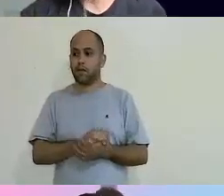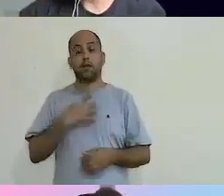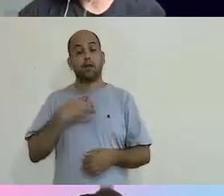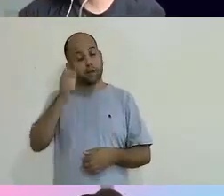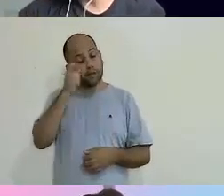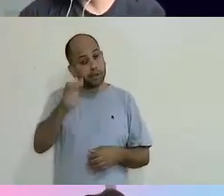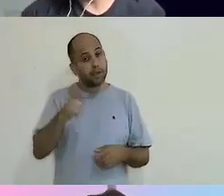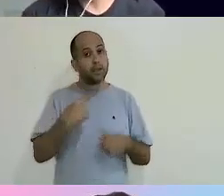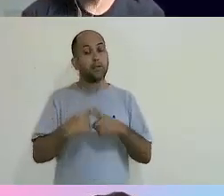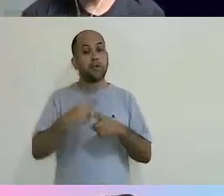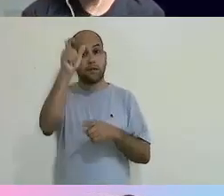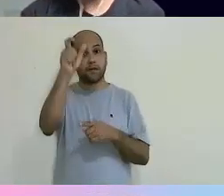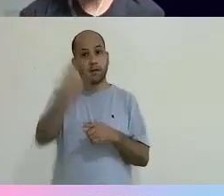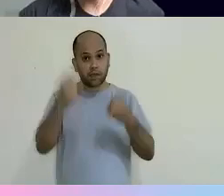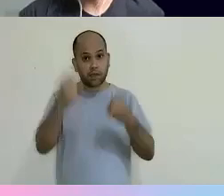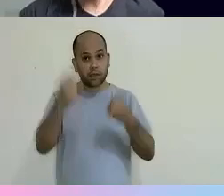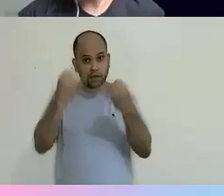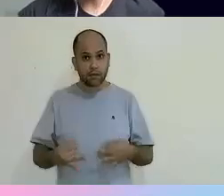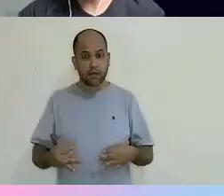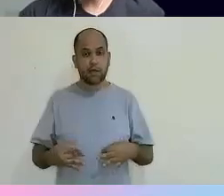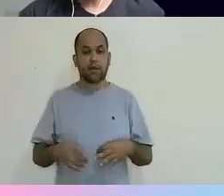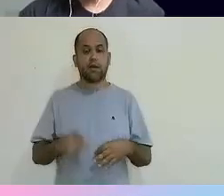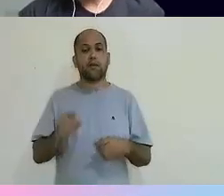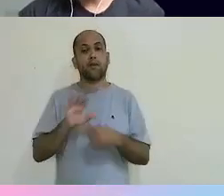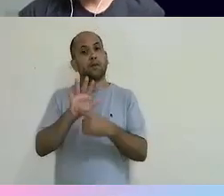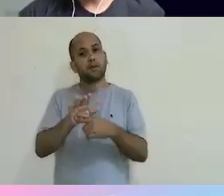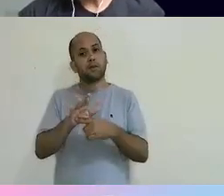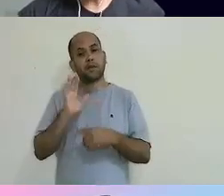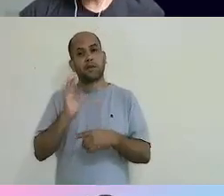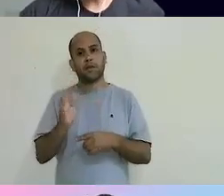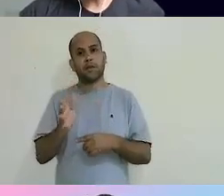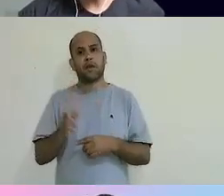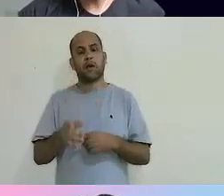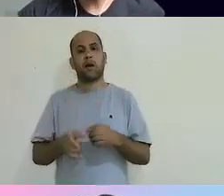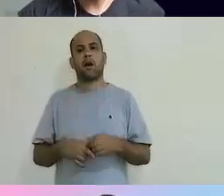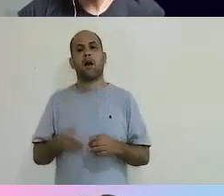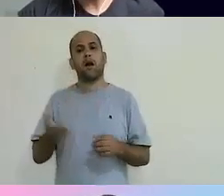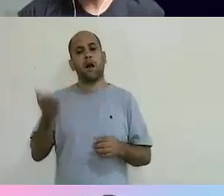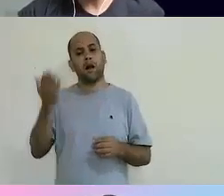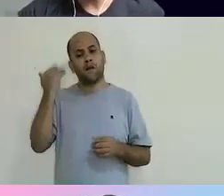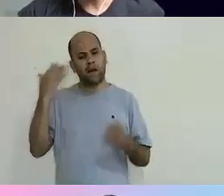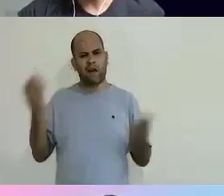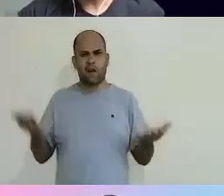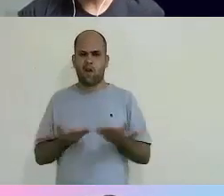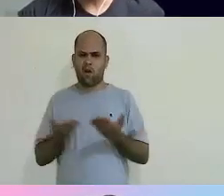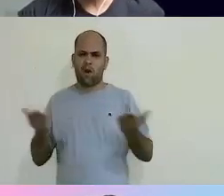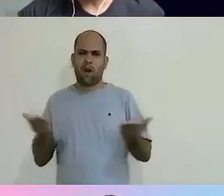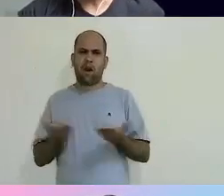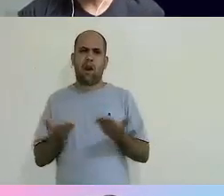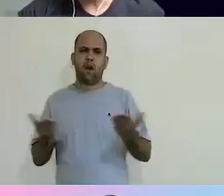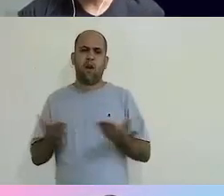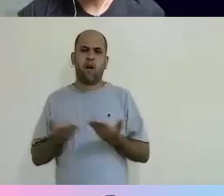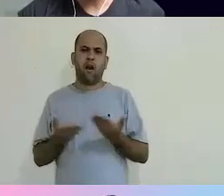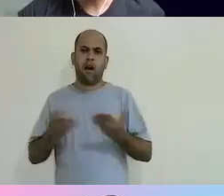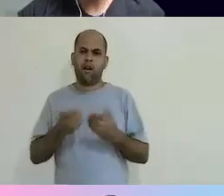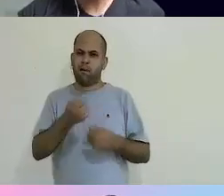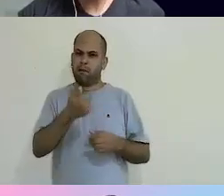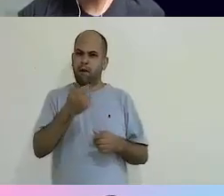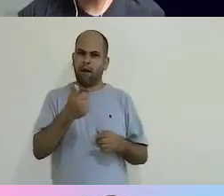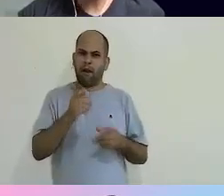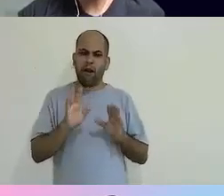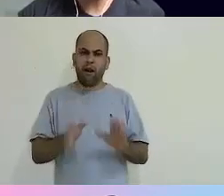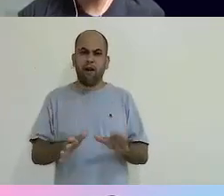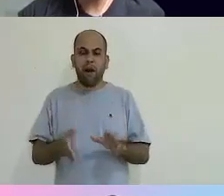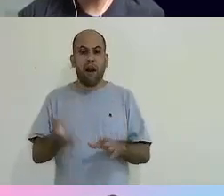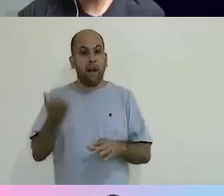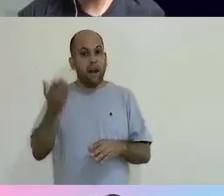me fez lembrar, e até você já trouxe um pouco disso, né? Antigamente, hoje nem é mais tão usual dos processos seletivos, mas de vez